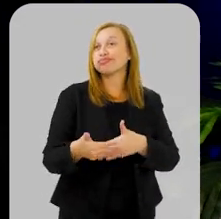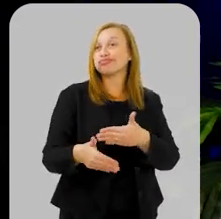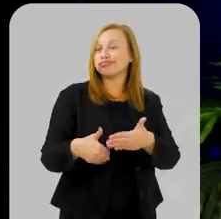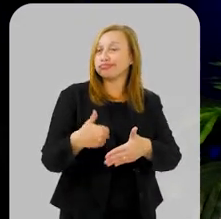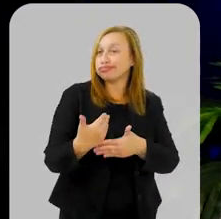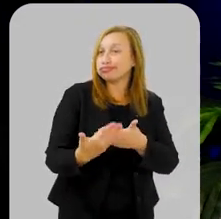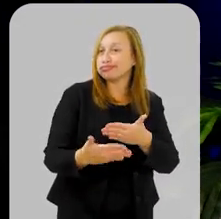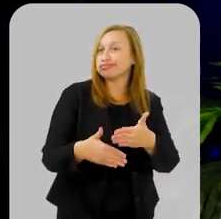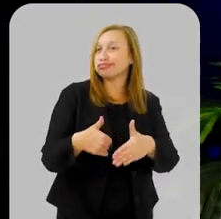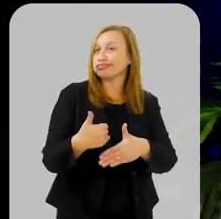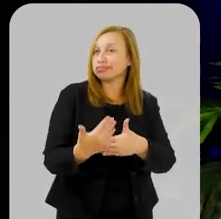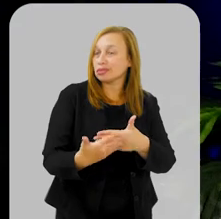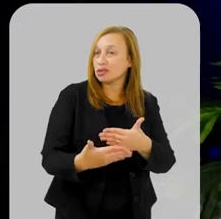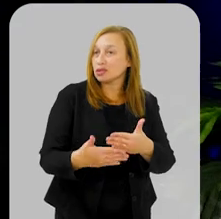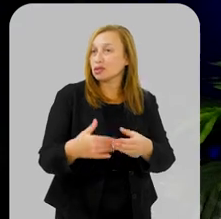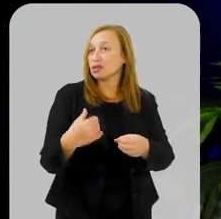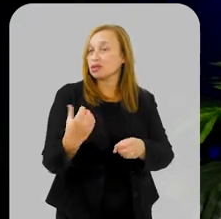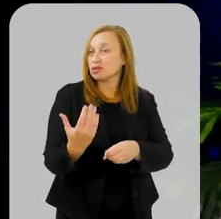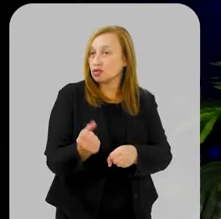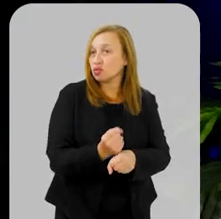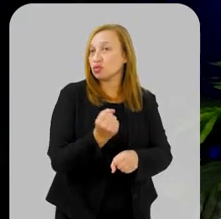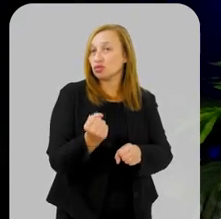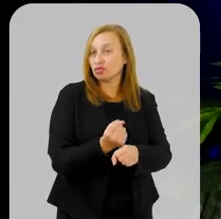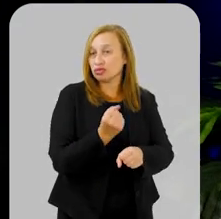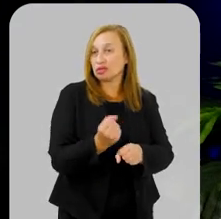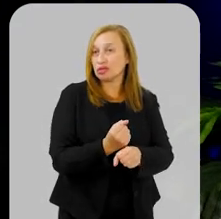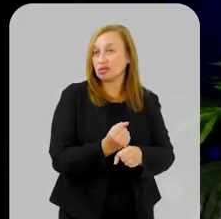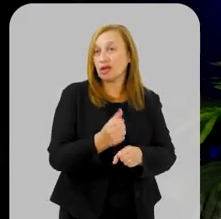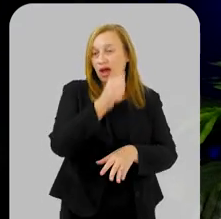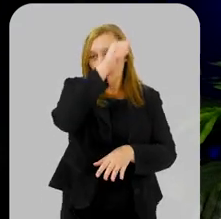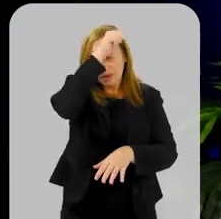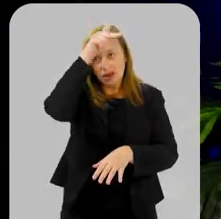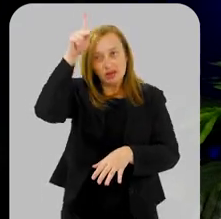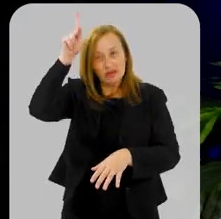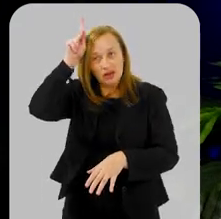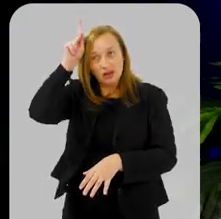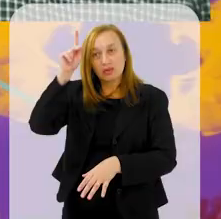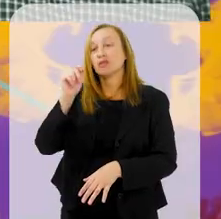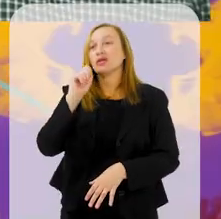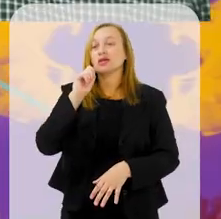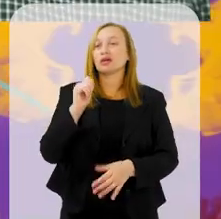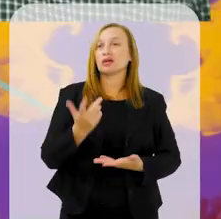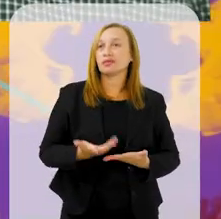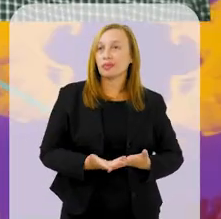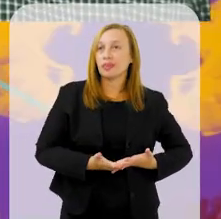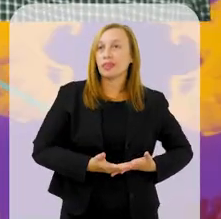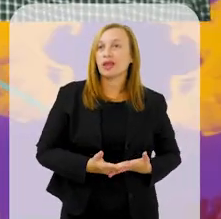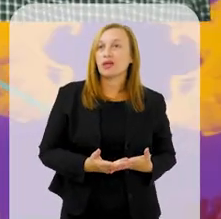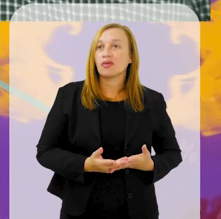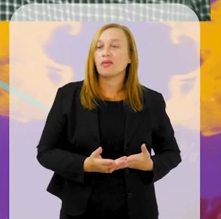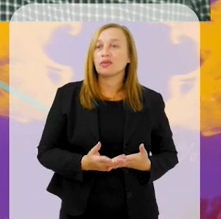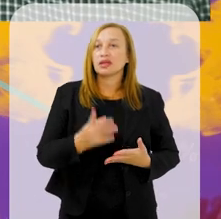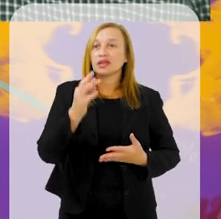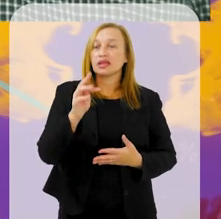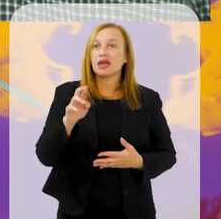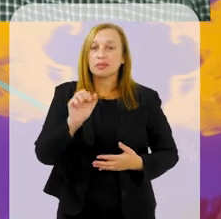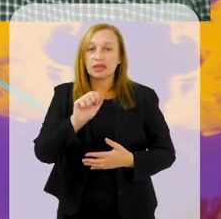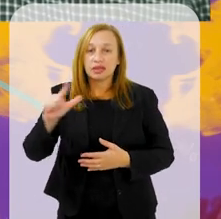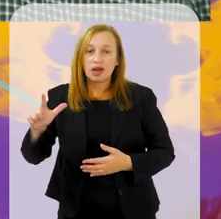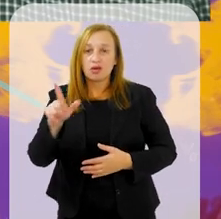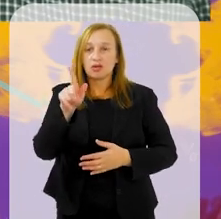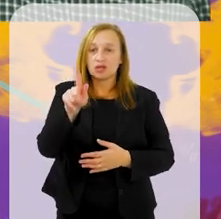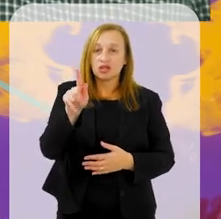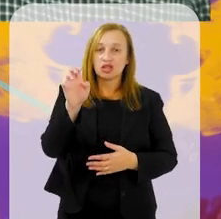num processo de revitalização. Tanto é que a prefeitura trouxe para lá